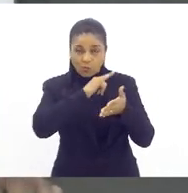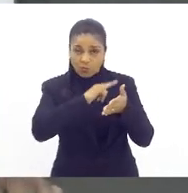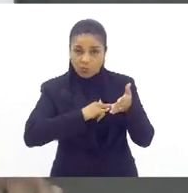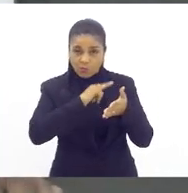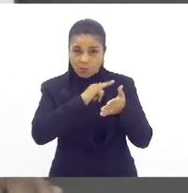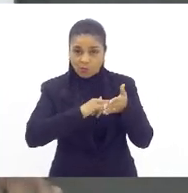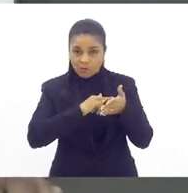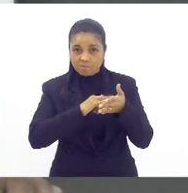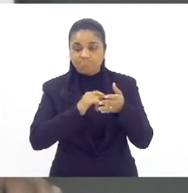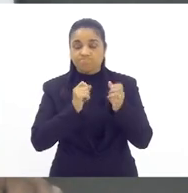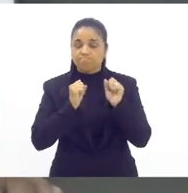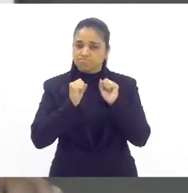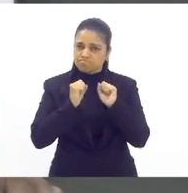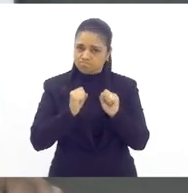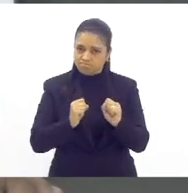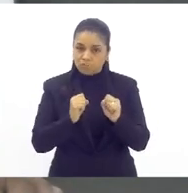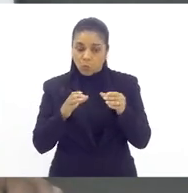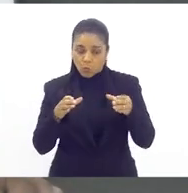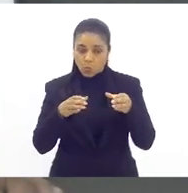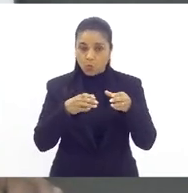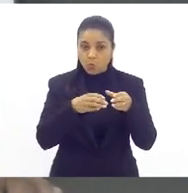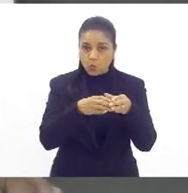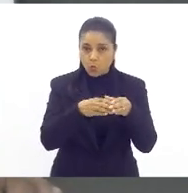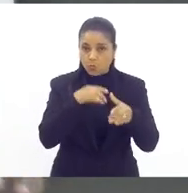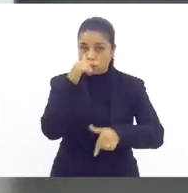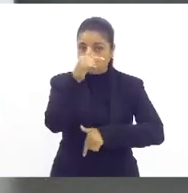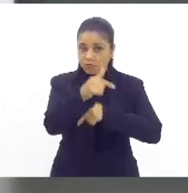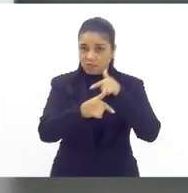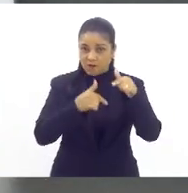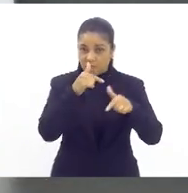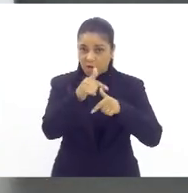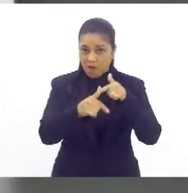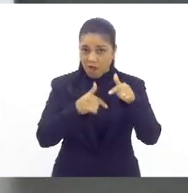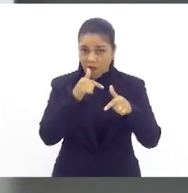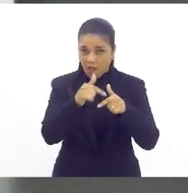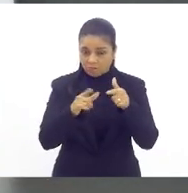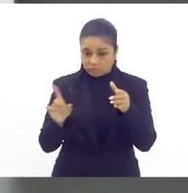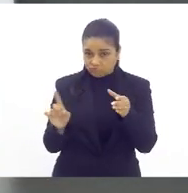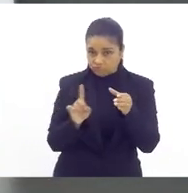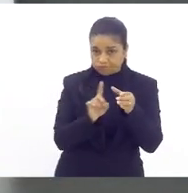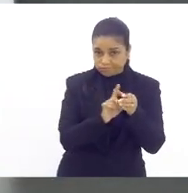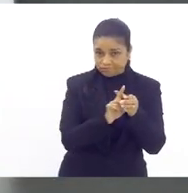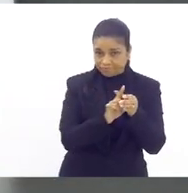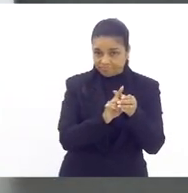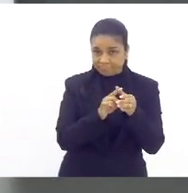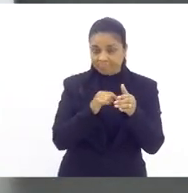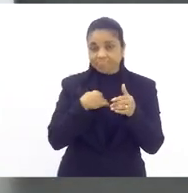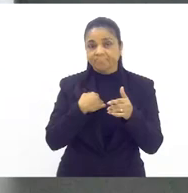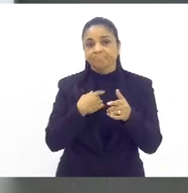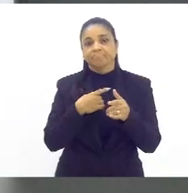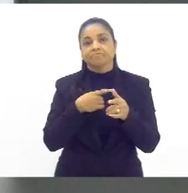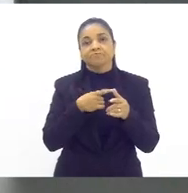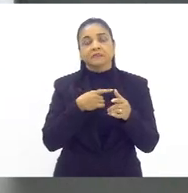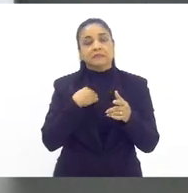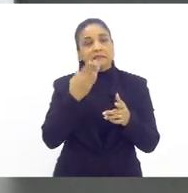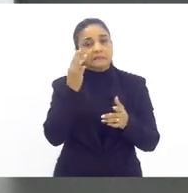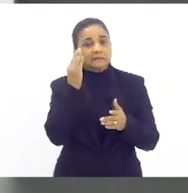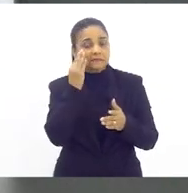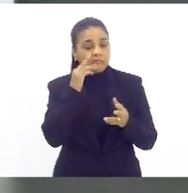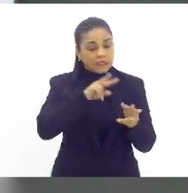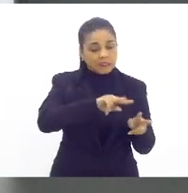possamos fazer parte do grupo de trabalho que está tratando da possível transferências